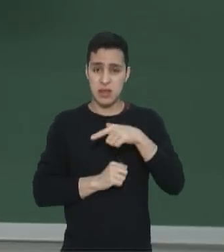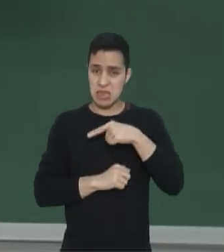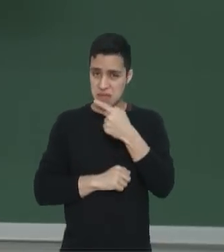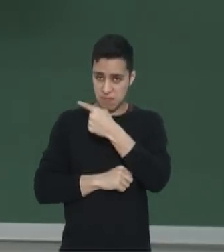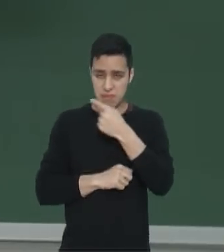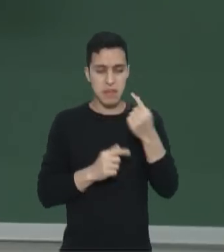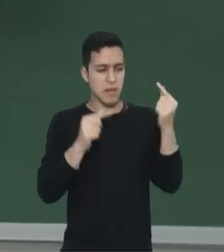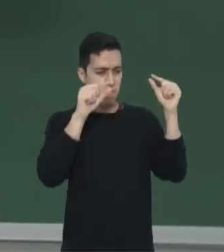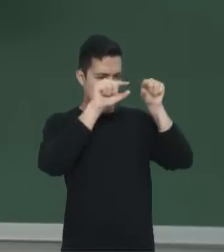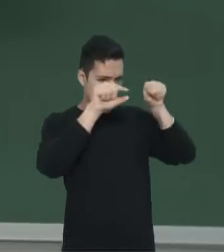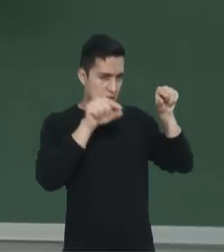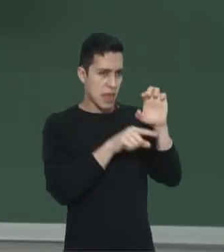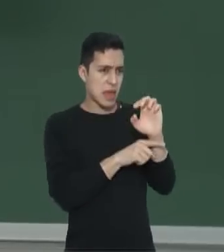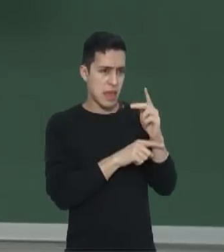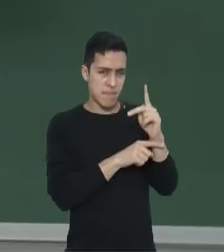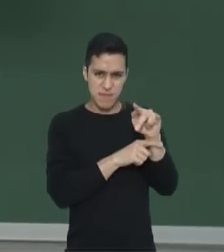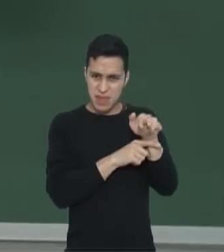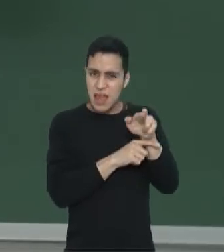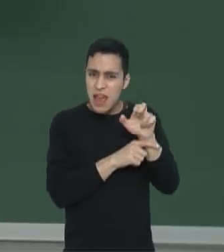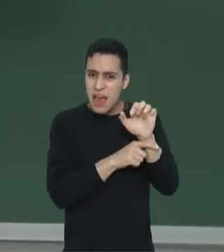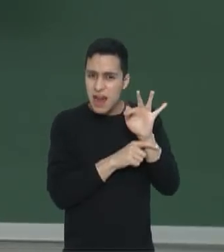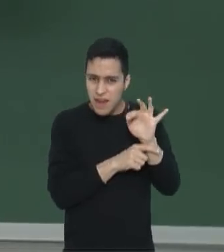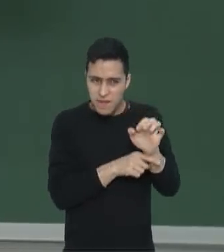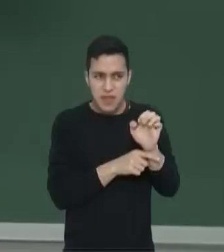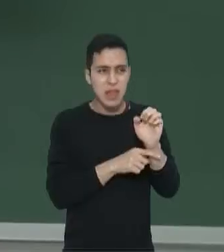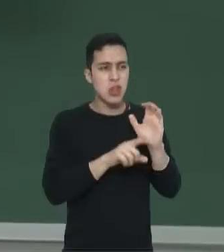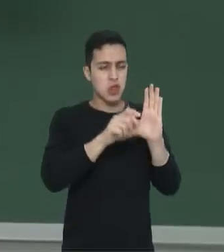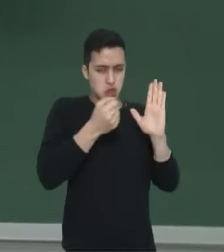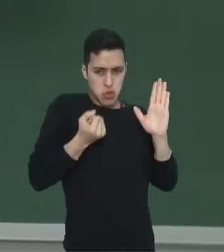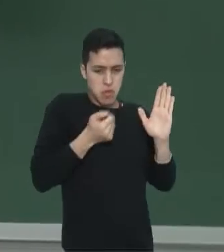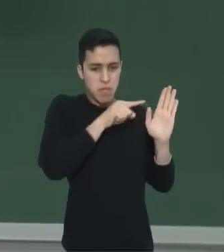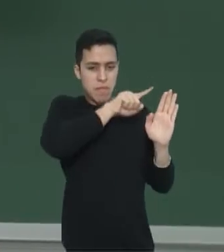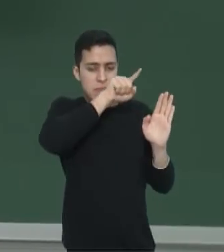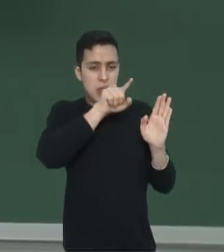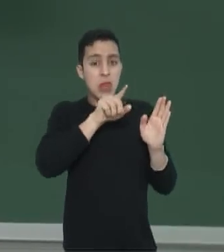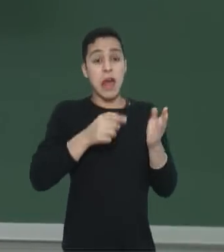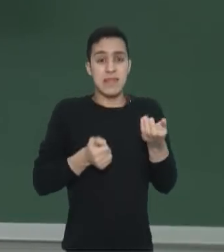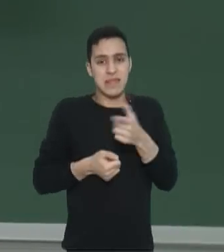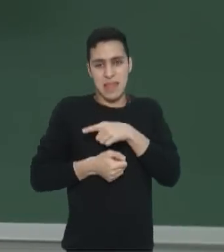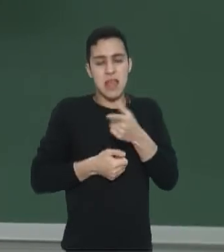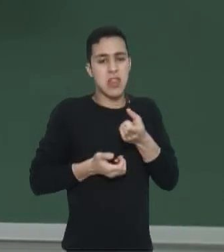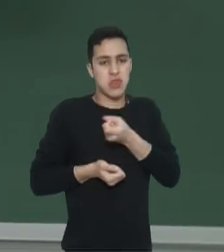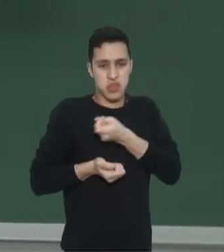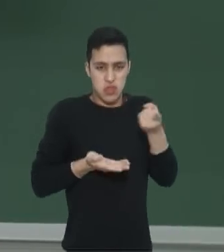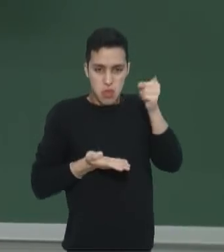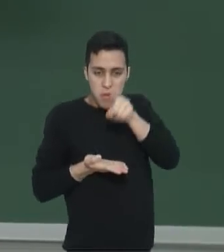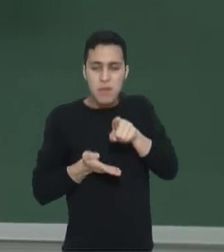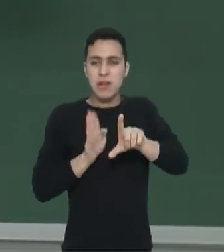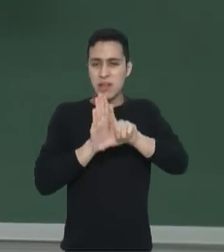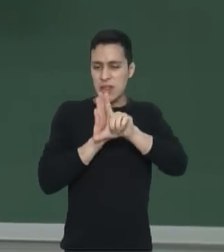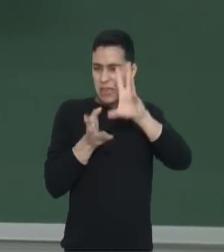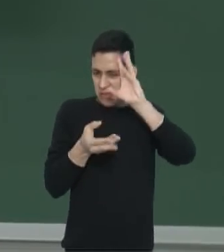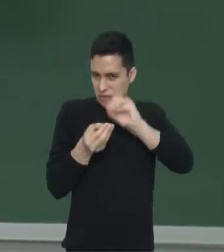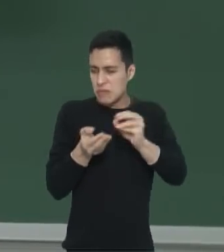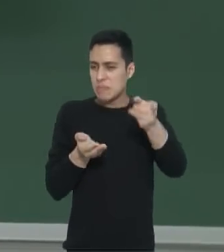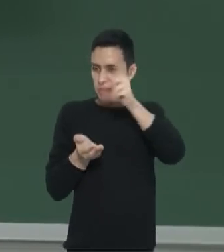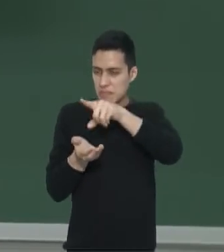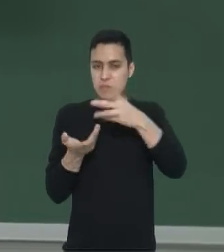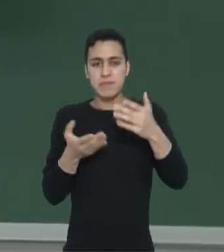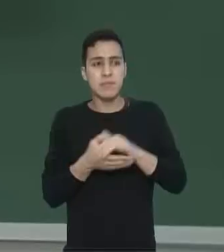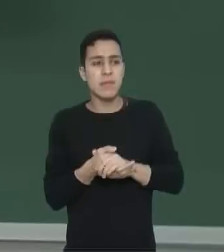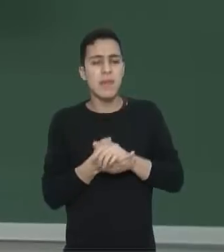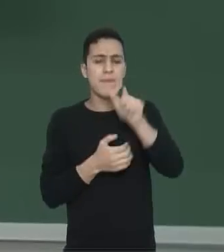a epígrafe, o número da lei e a data, temos a ementa, o resumo da lei, e temos as autoridades